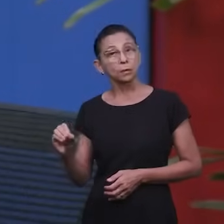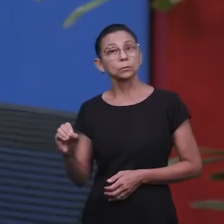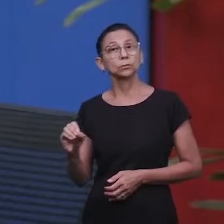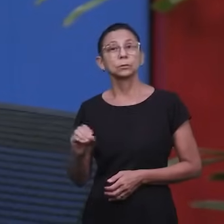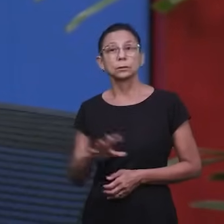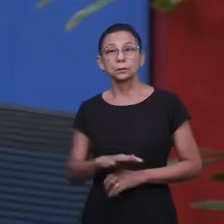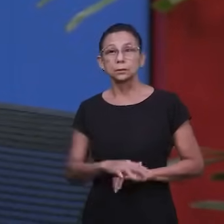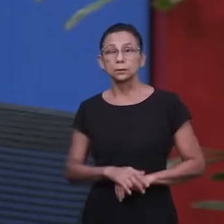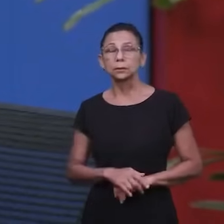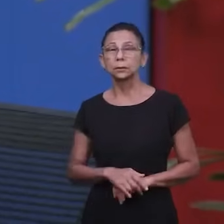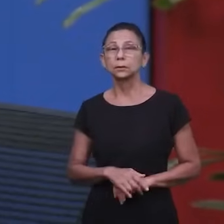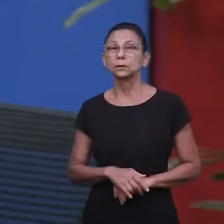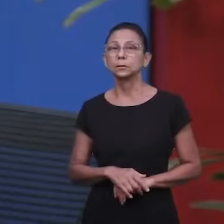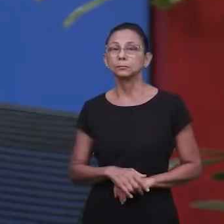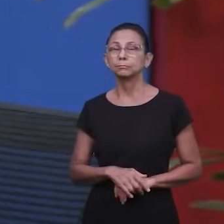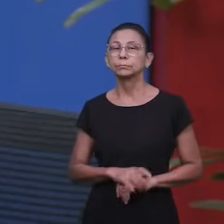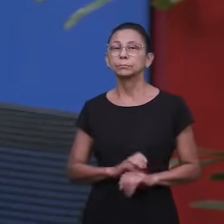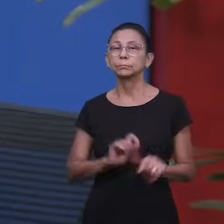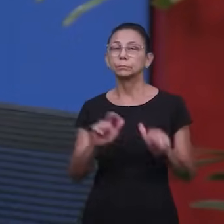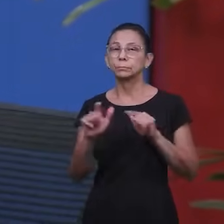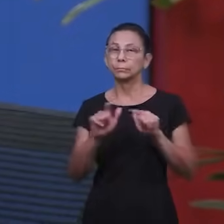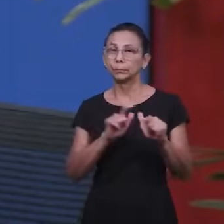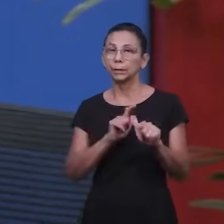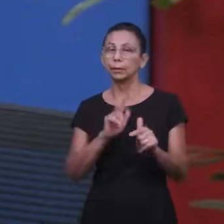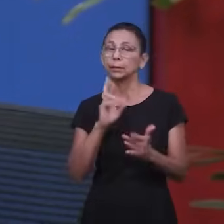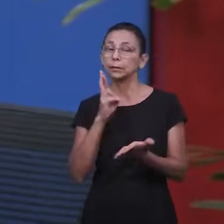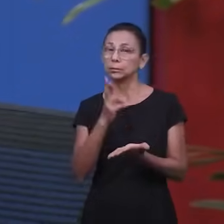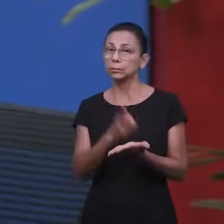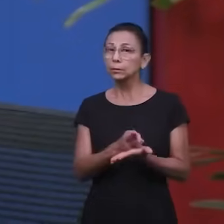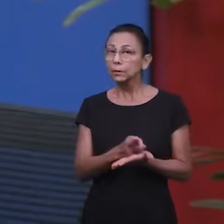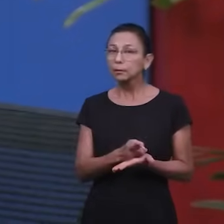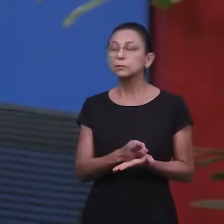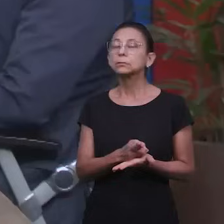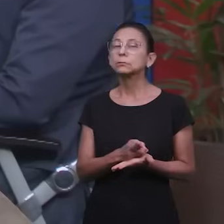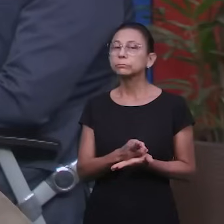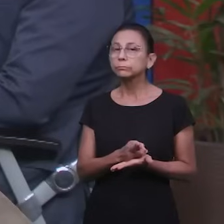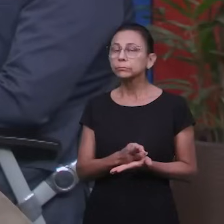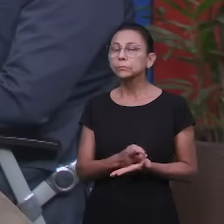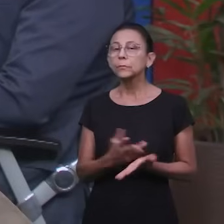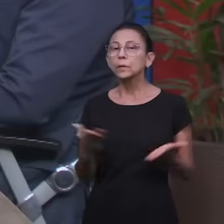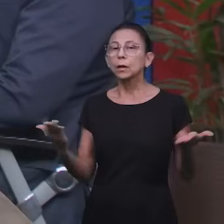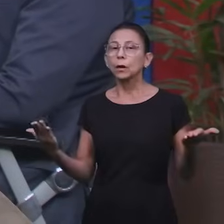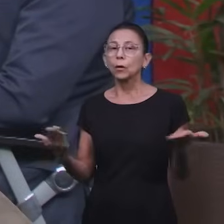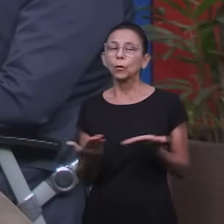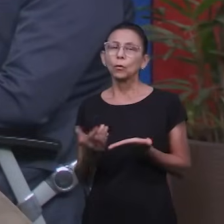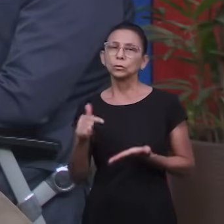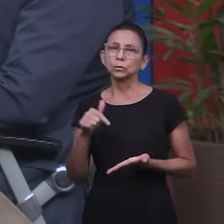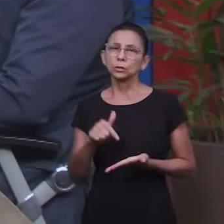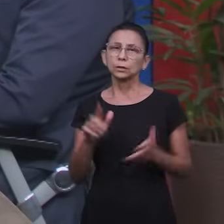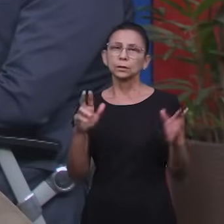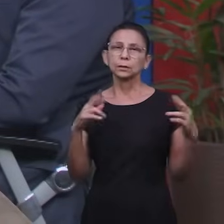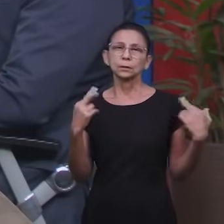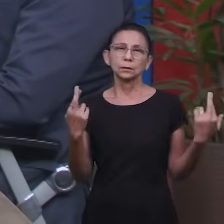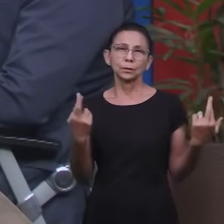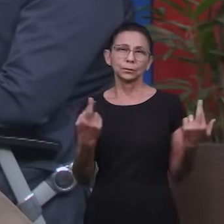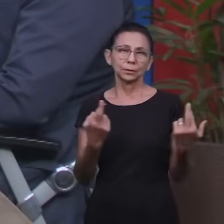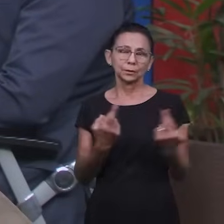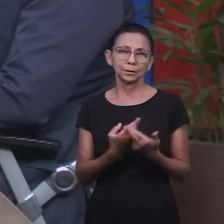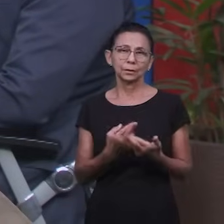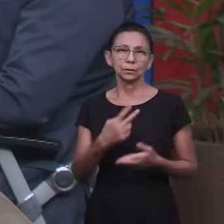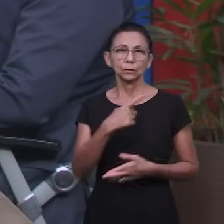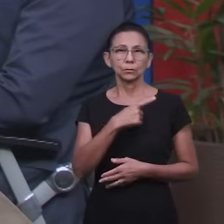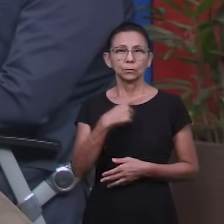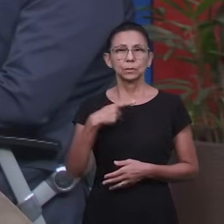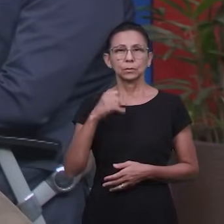tem eficácia, tem resultado. Então, hoje nós temos aqui na mesa o pastor João da Mata, que não